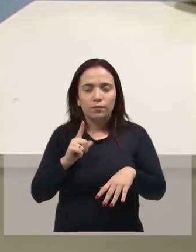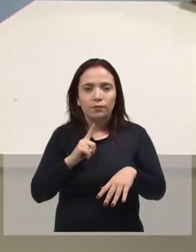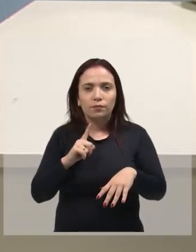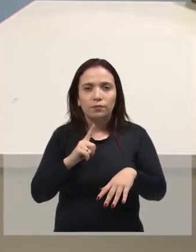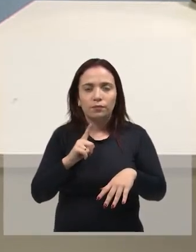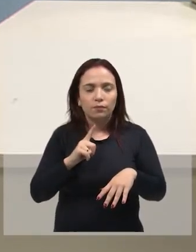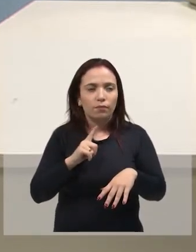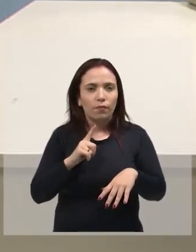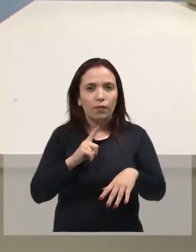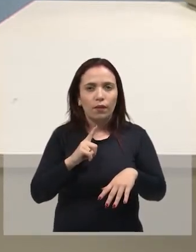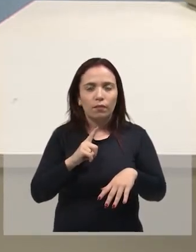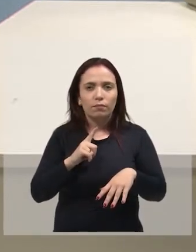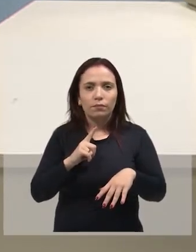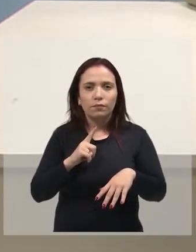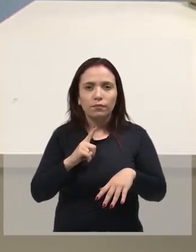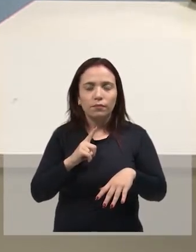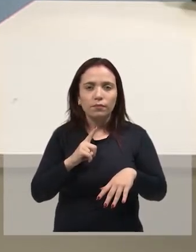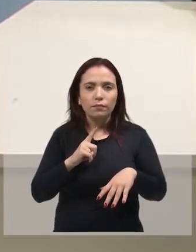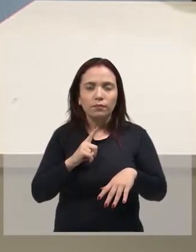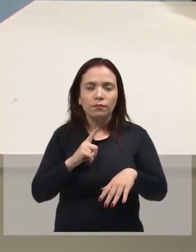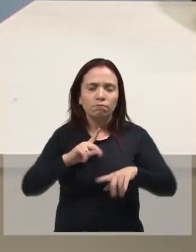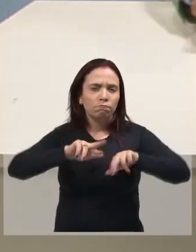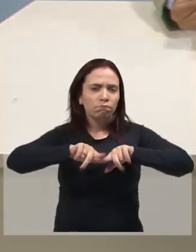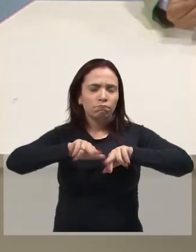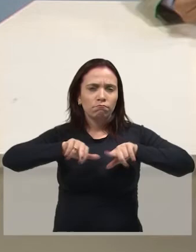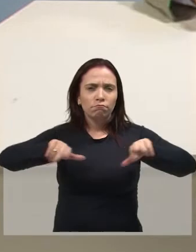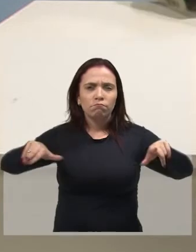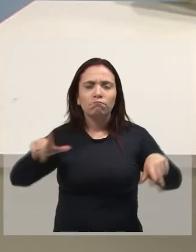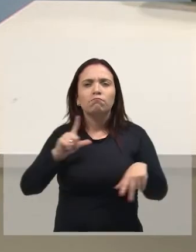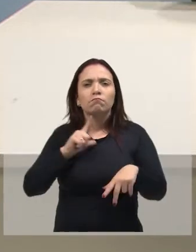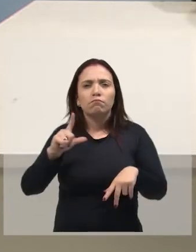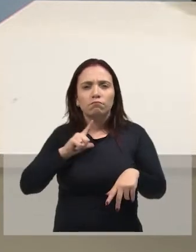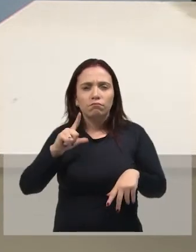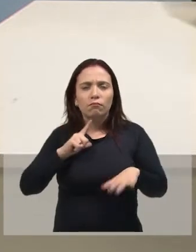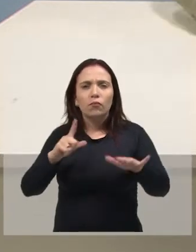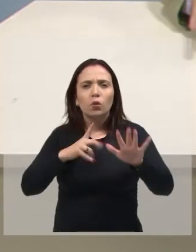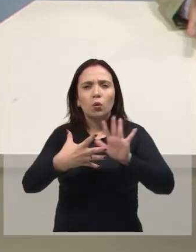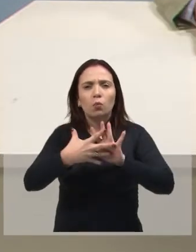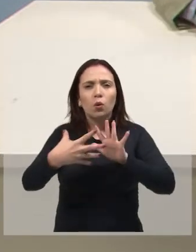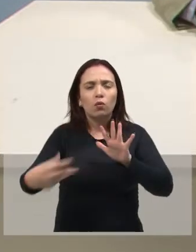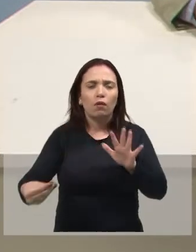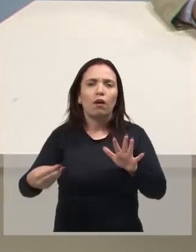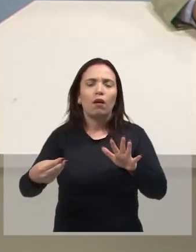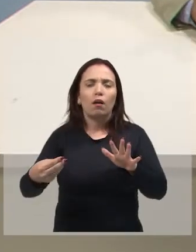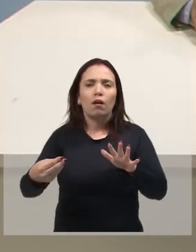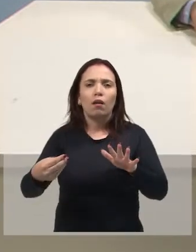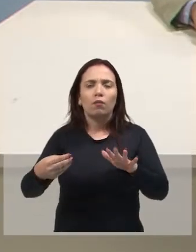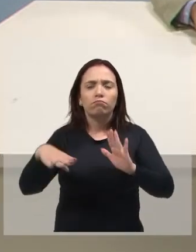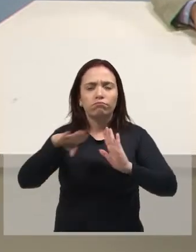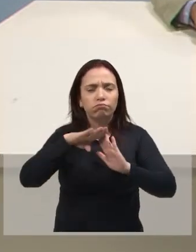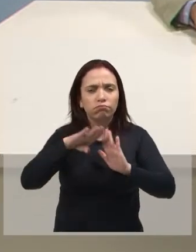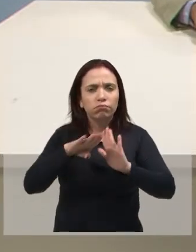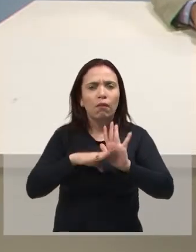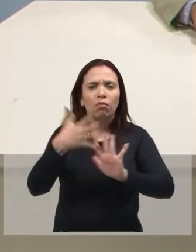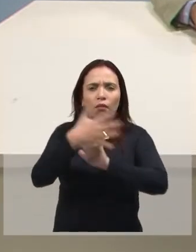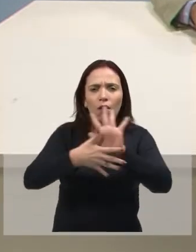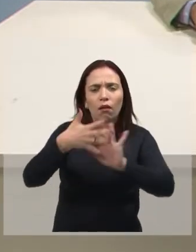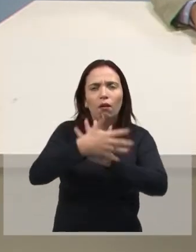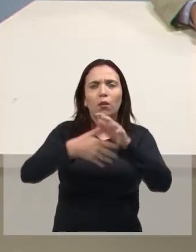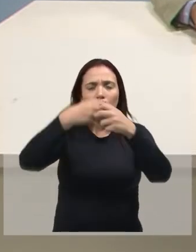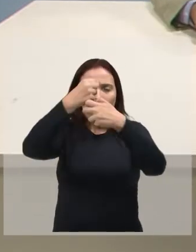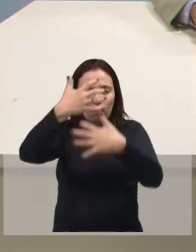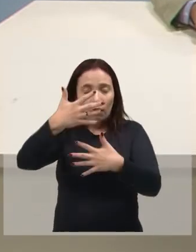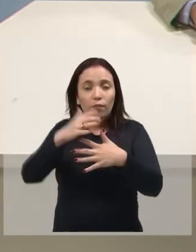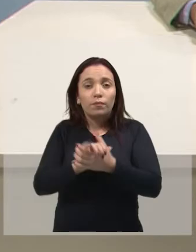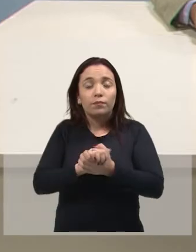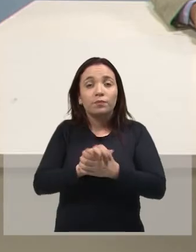o número e a diversidade, né, dos modelos comerciais, né, É uma